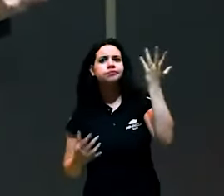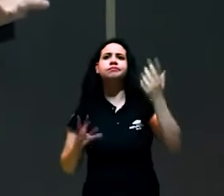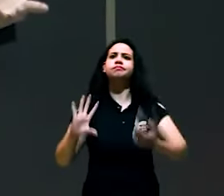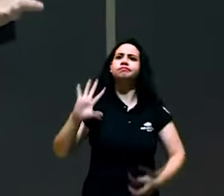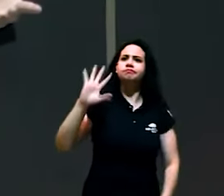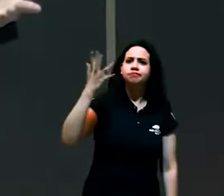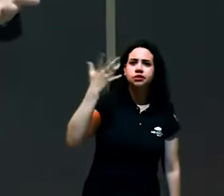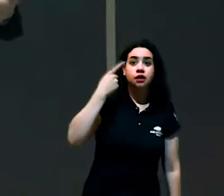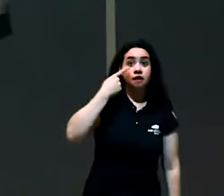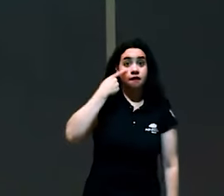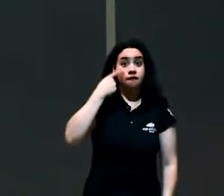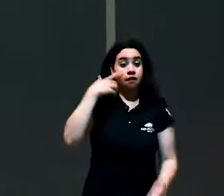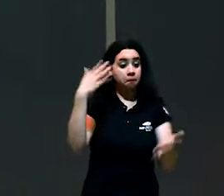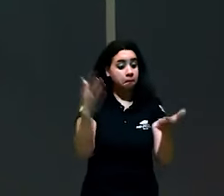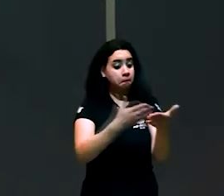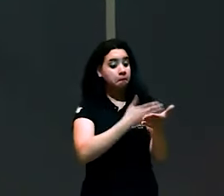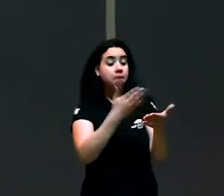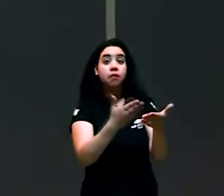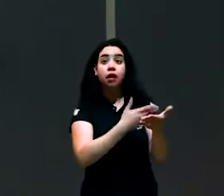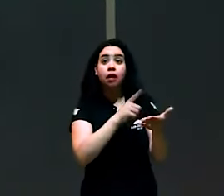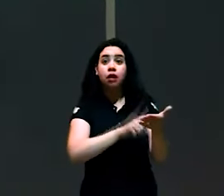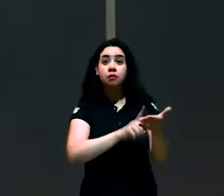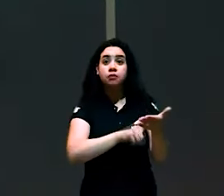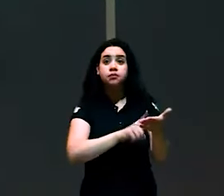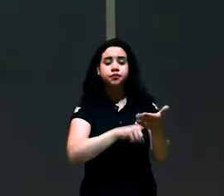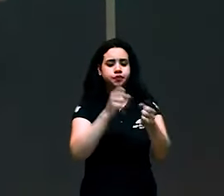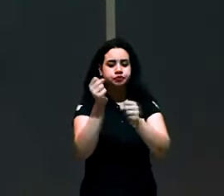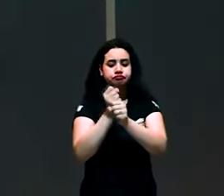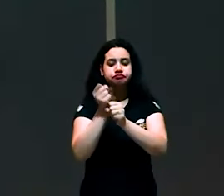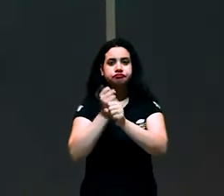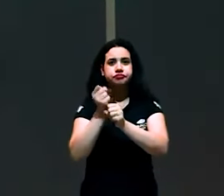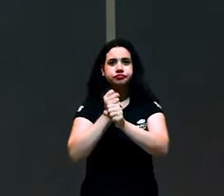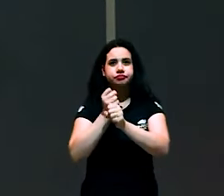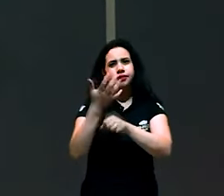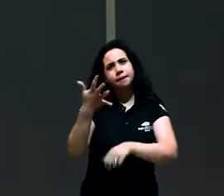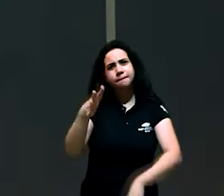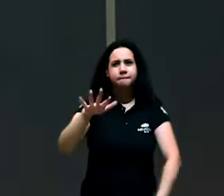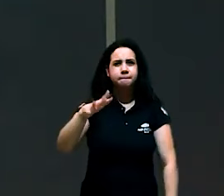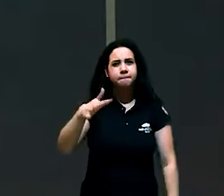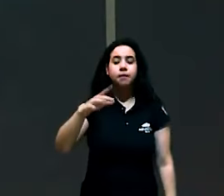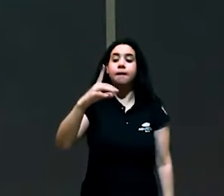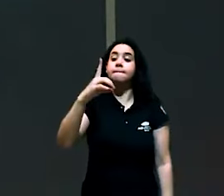nas apostilas, lá pelo ano já, passando os anos, lá pelo ano